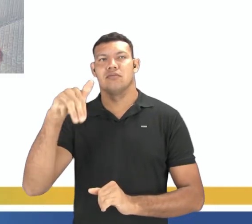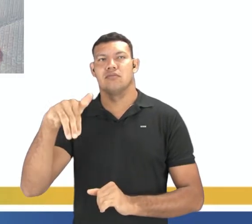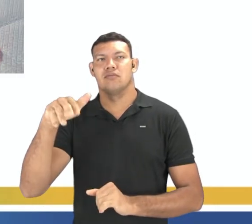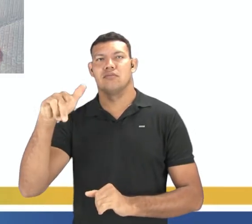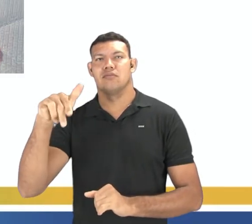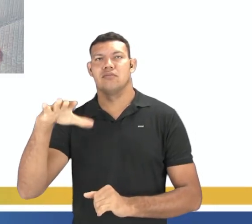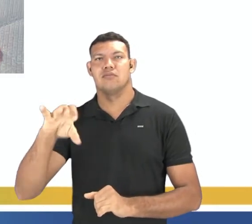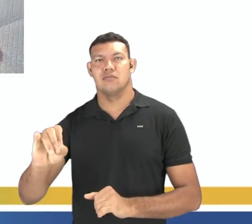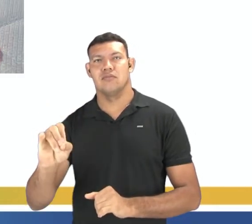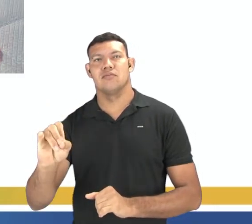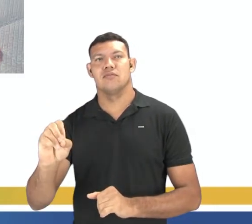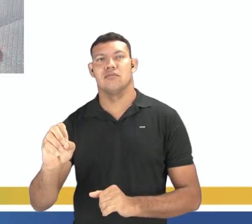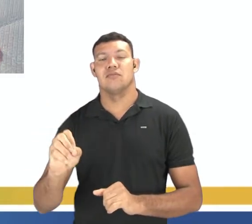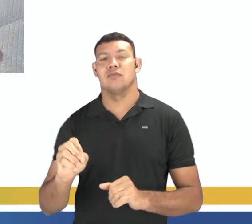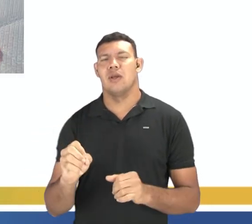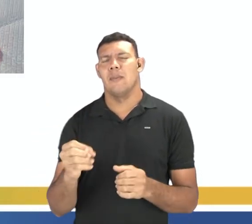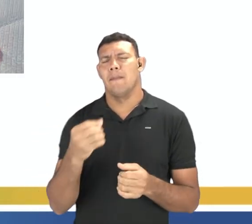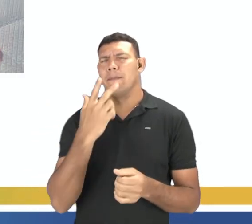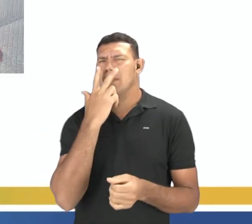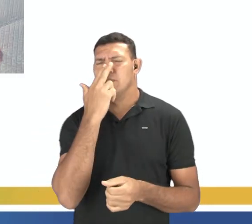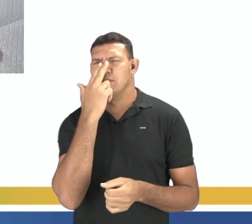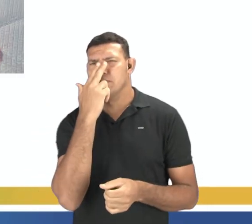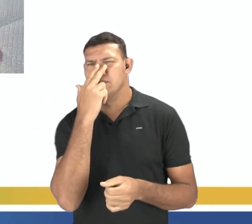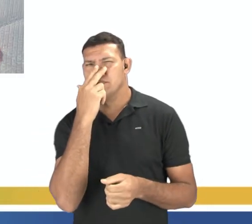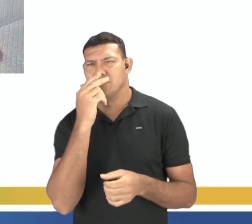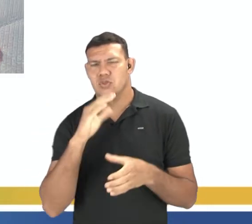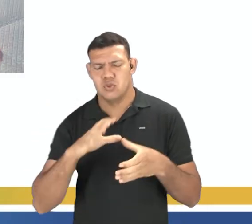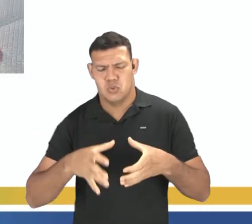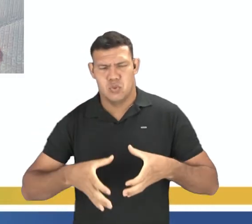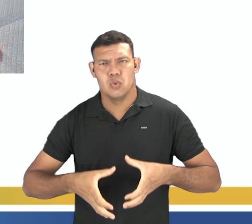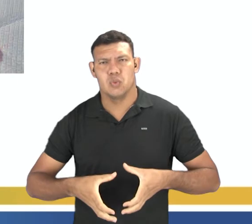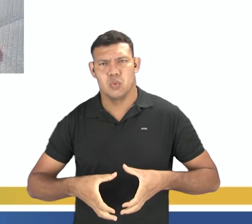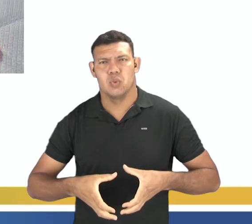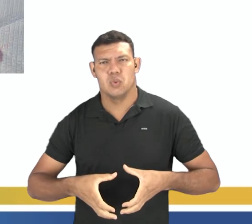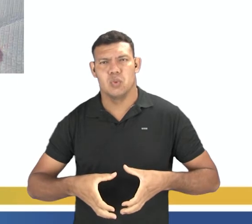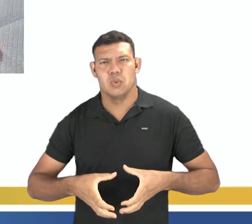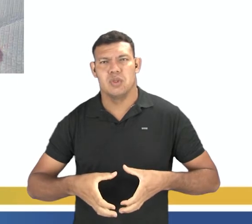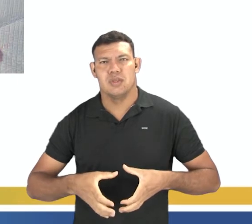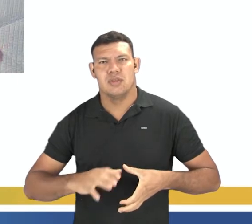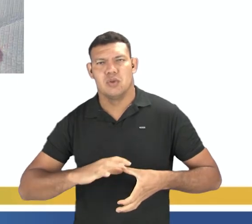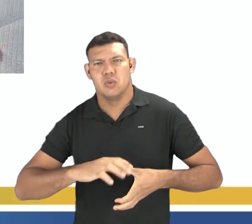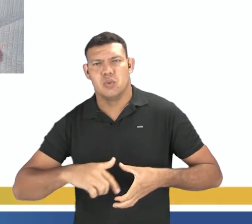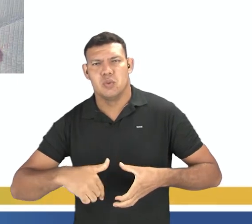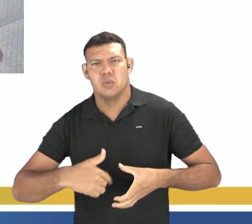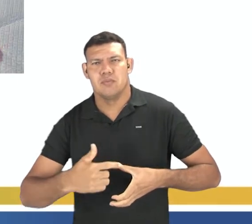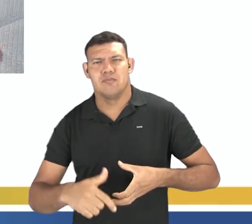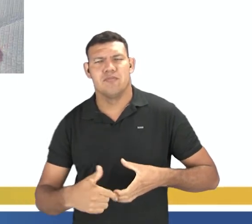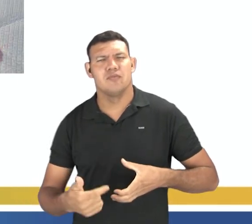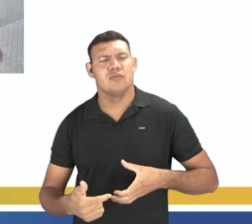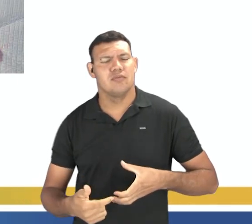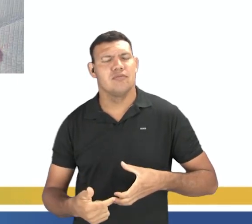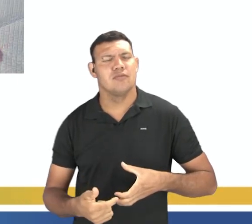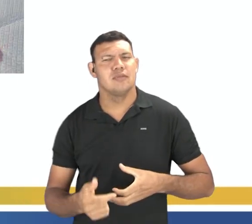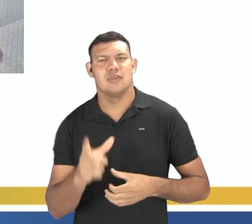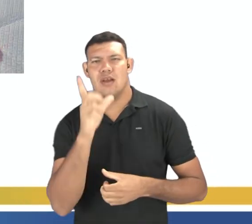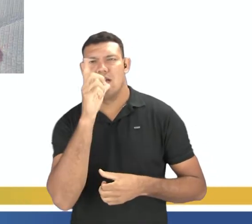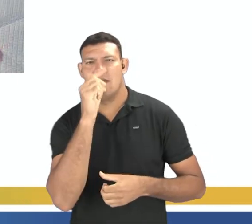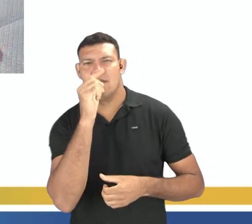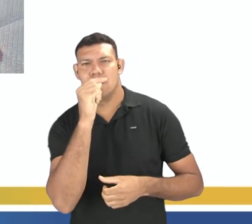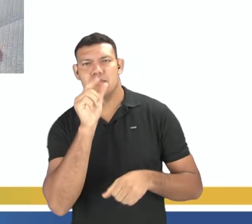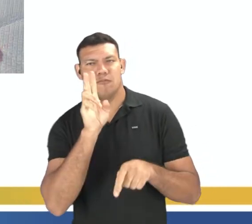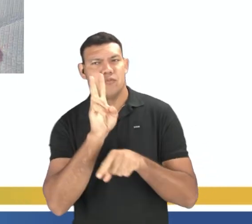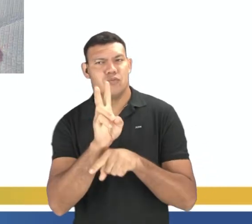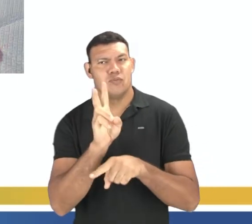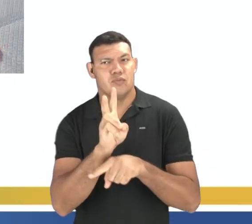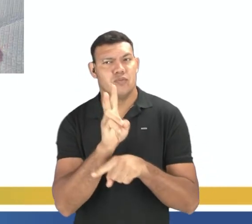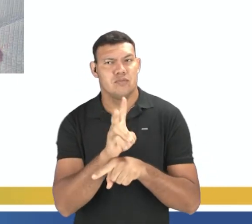uma bolsa, mas este é formado a partir do ectoderme e possui a função de hidratar o embrião e de